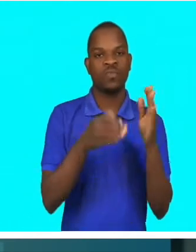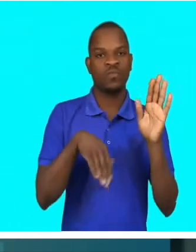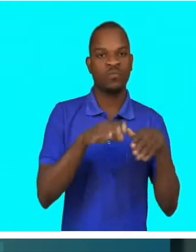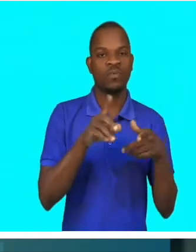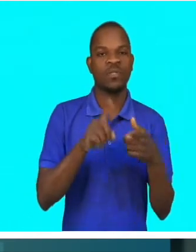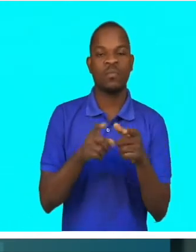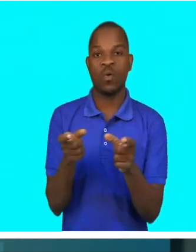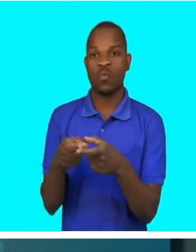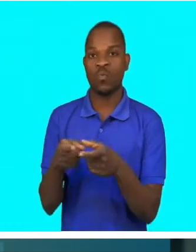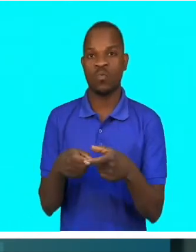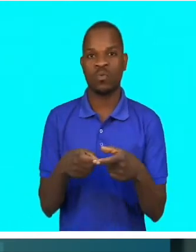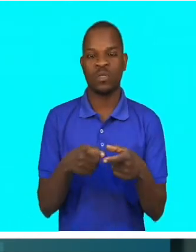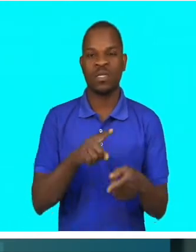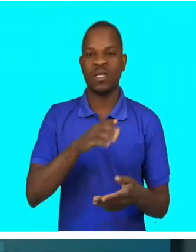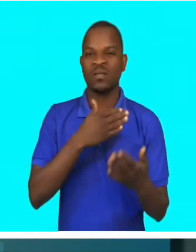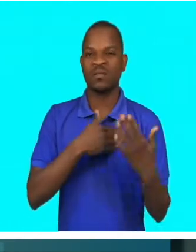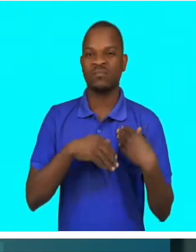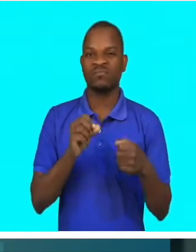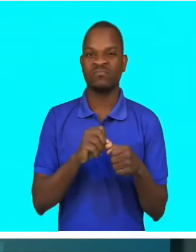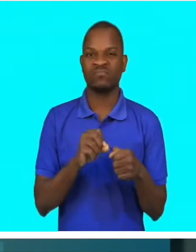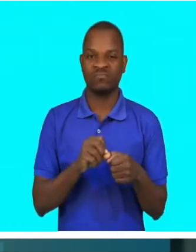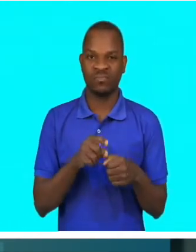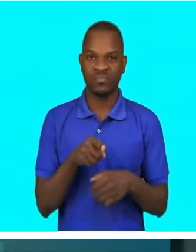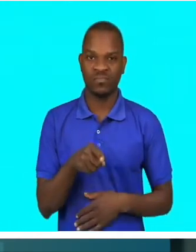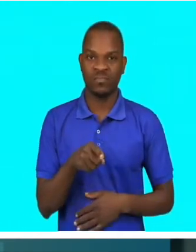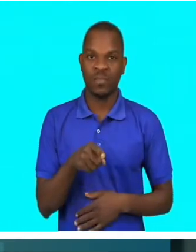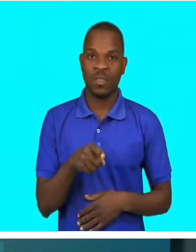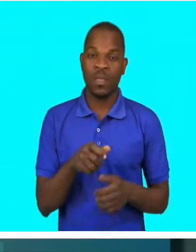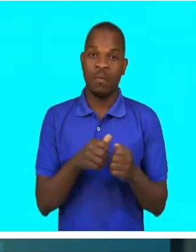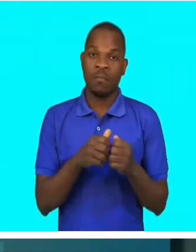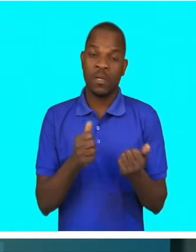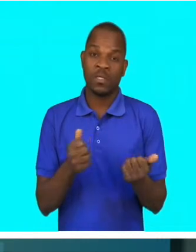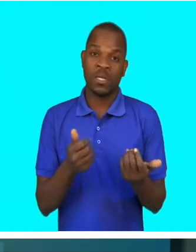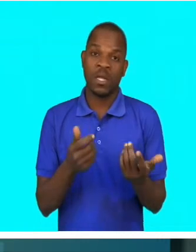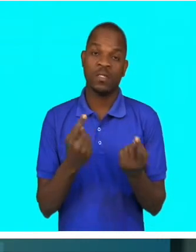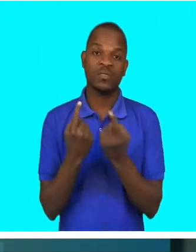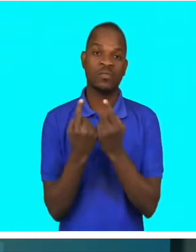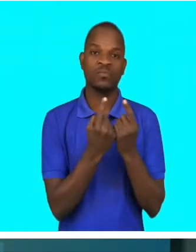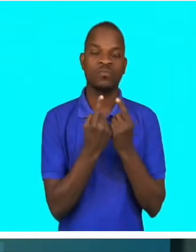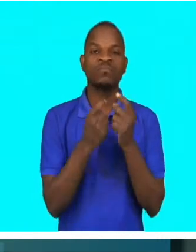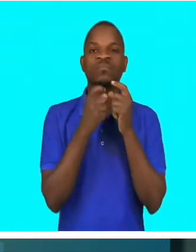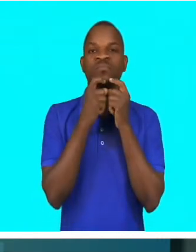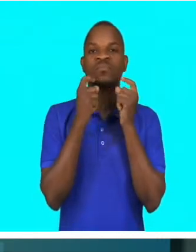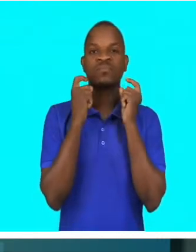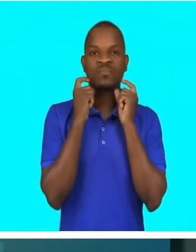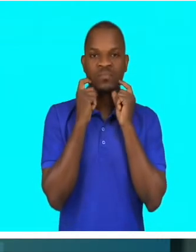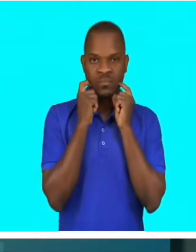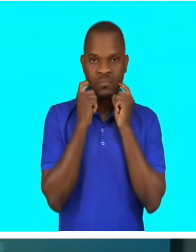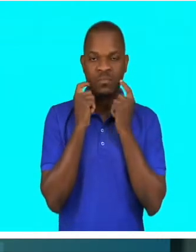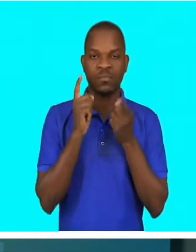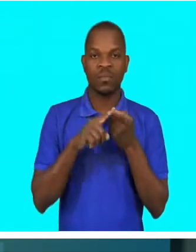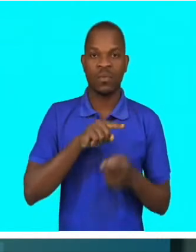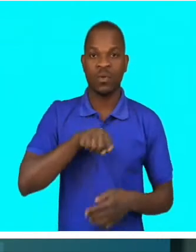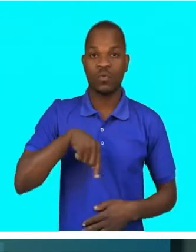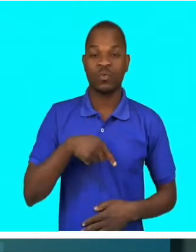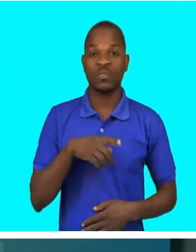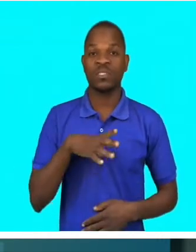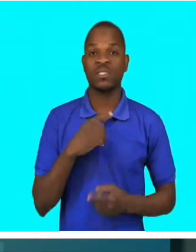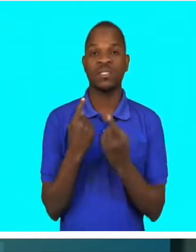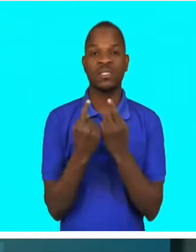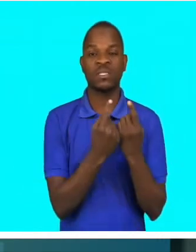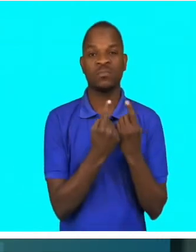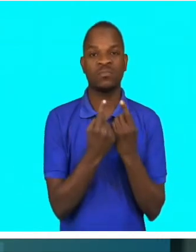Moçambique de Futebol e os clubes querem implementar ou estão a tentar implementar pela conjuntura atual do país. Repara que